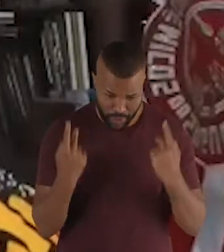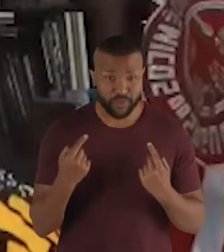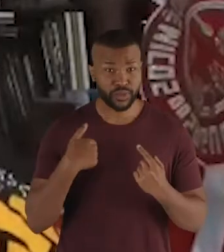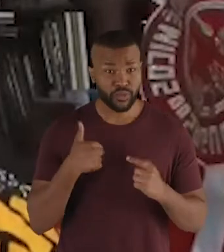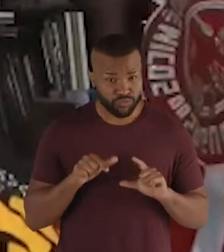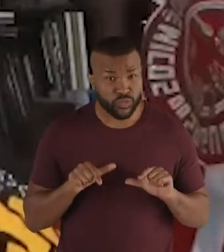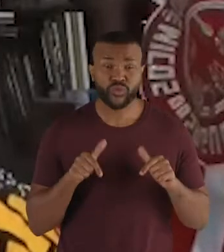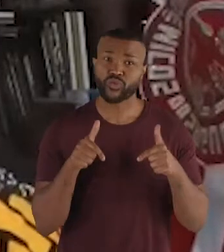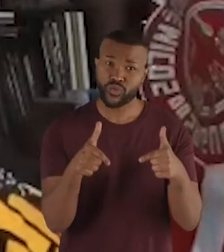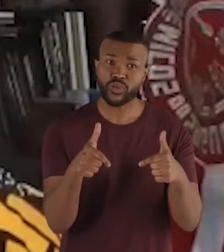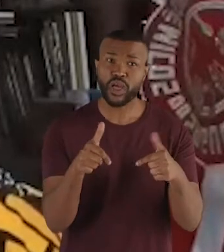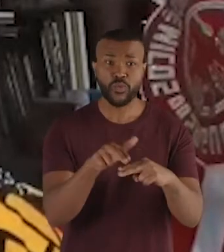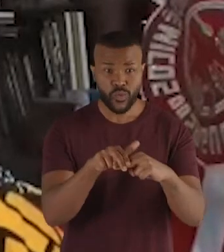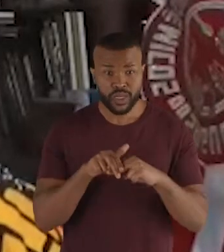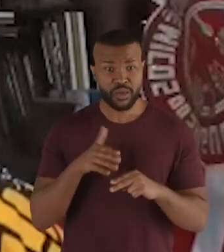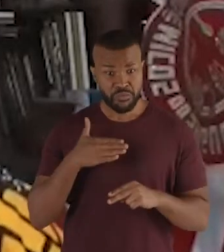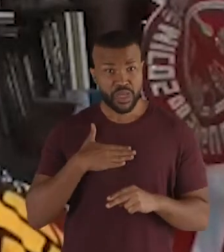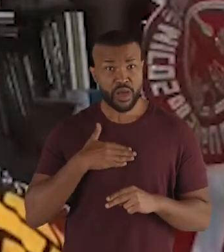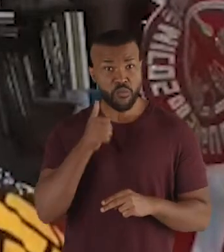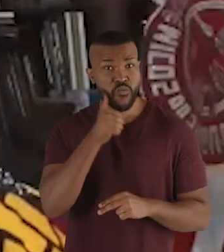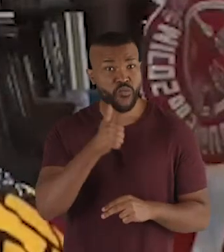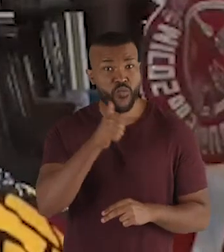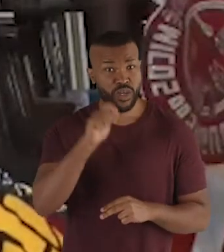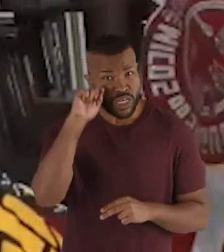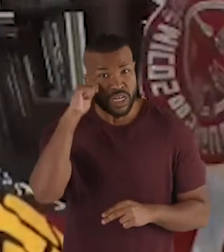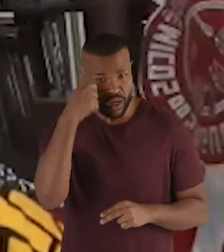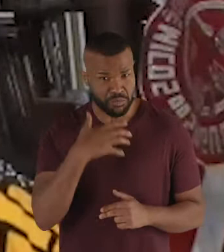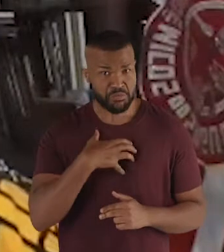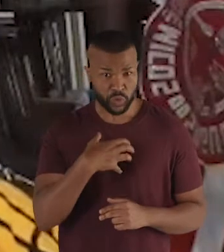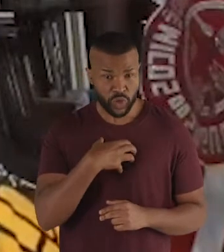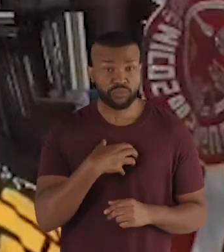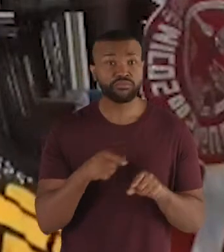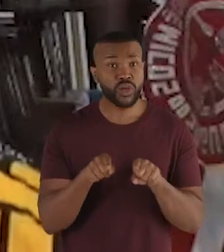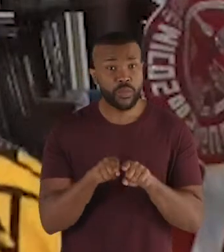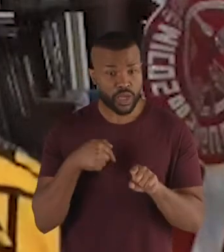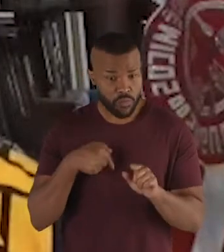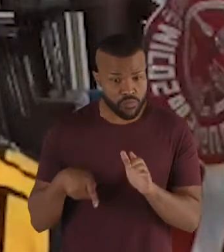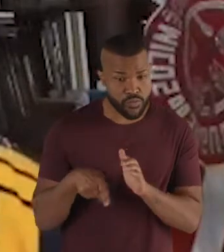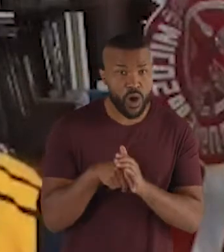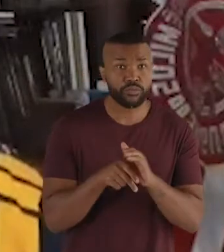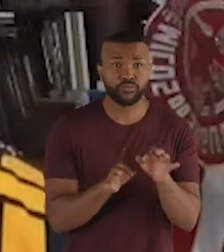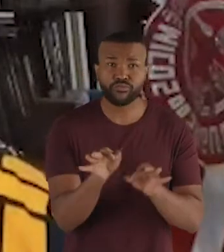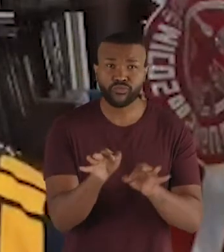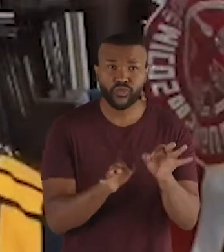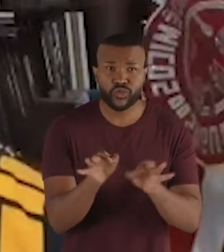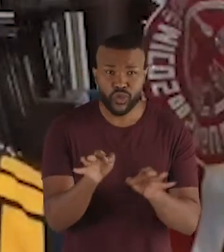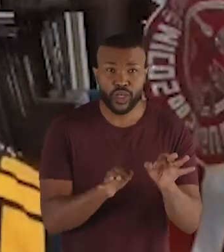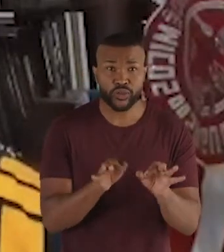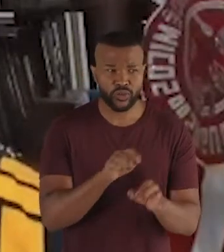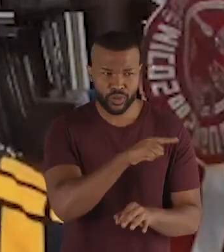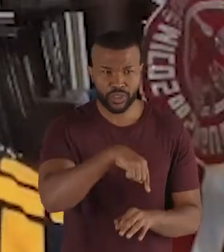humanos, lutar pela minha condição de mulher negra, e fiz parte de um projeto que